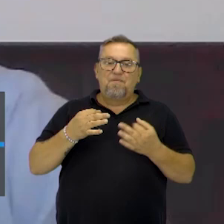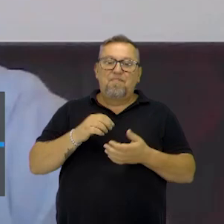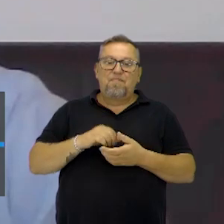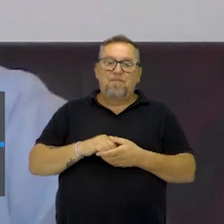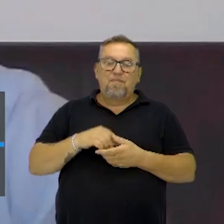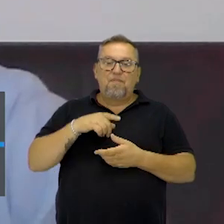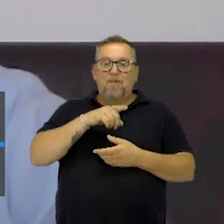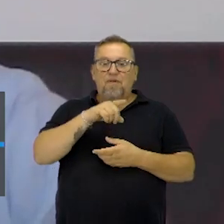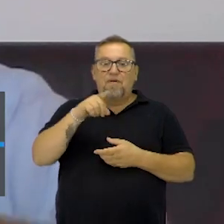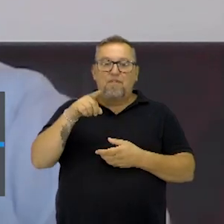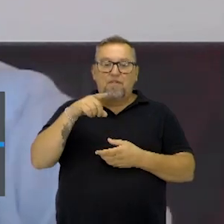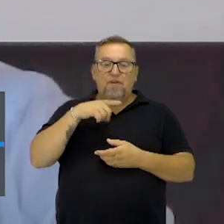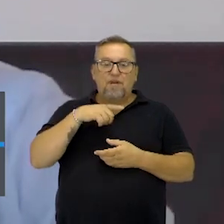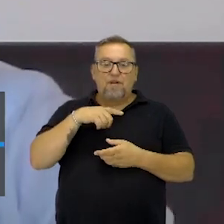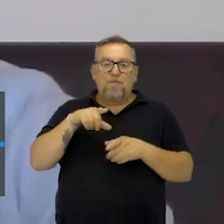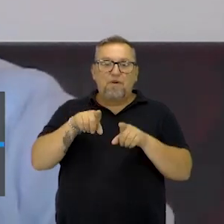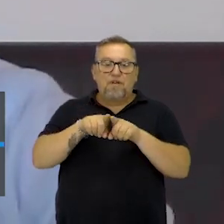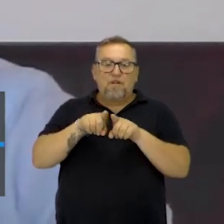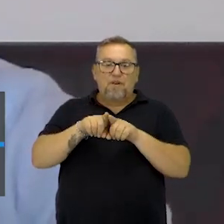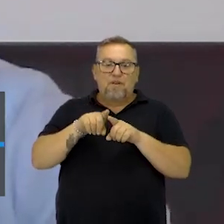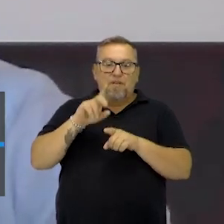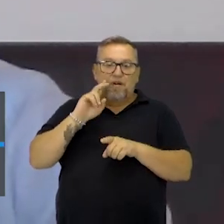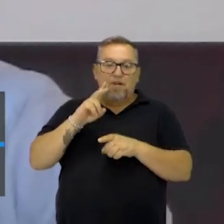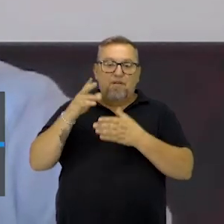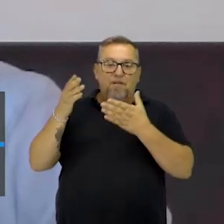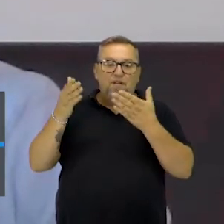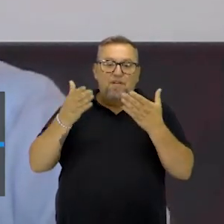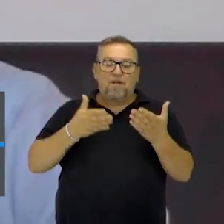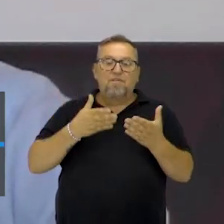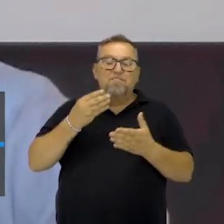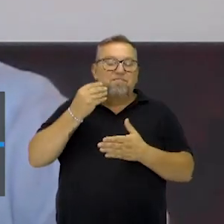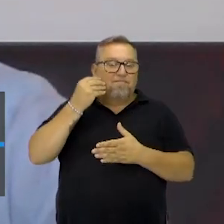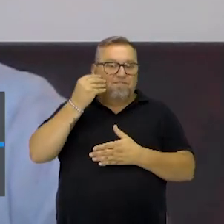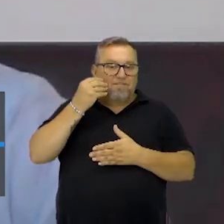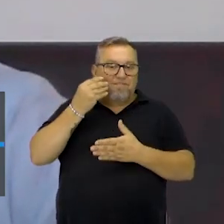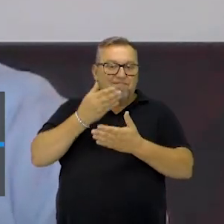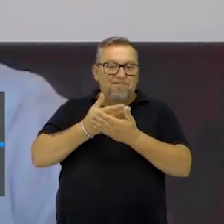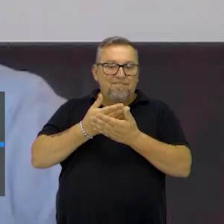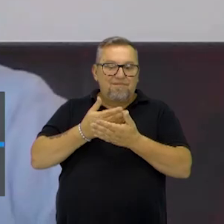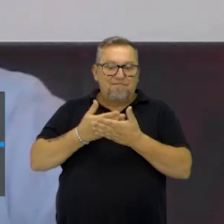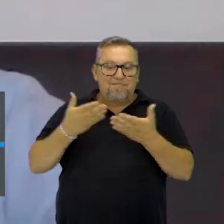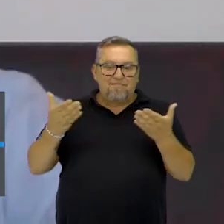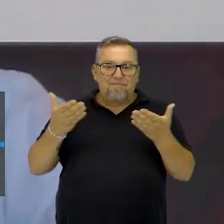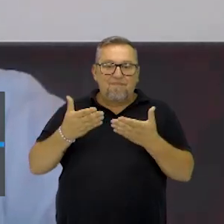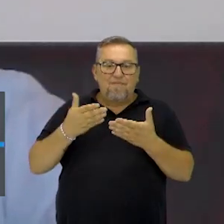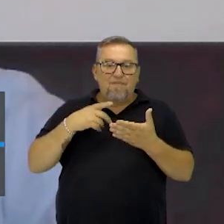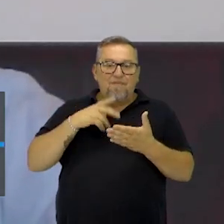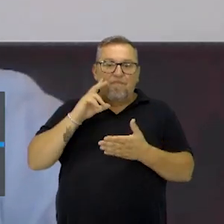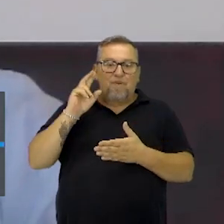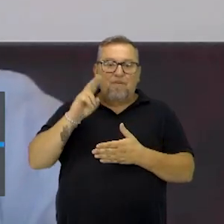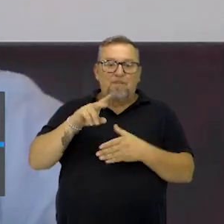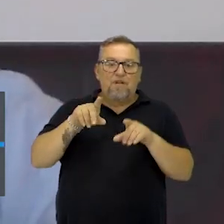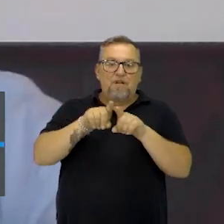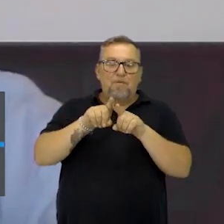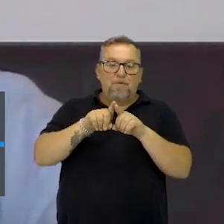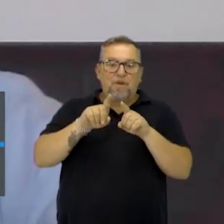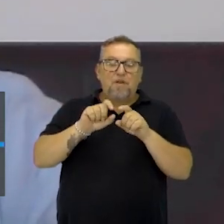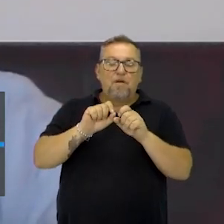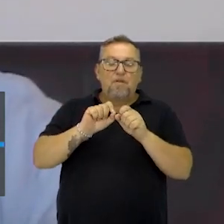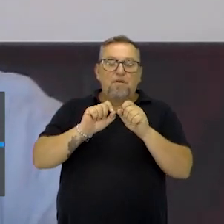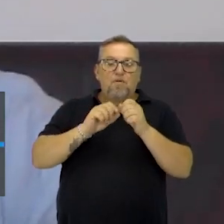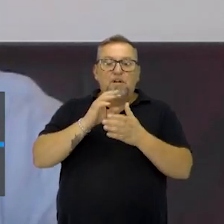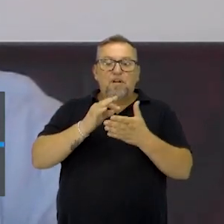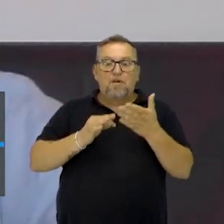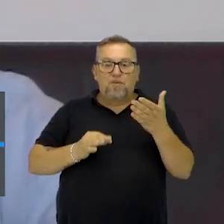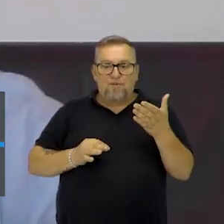produtiva, e que vocês tragam esses conhecimentos dessa aula de hoje para potencializar a produção do texto,